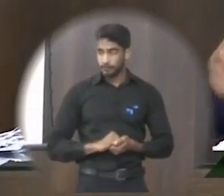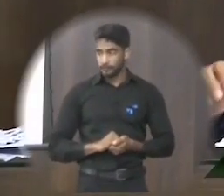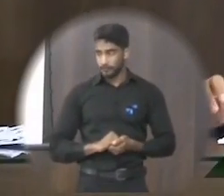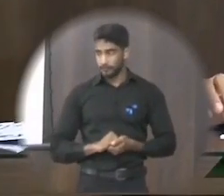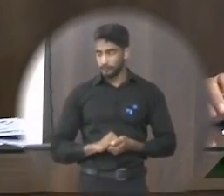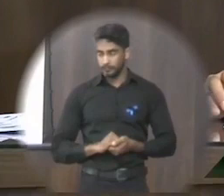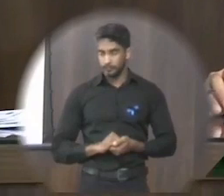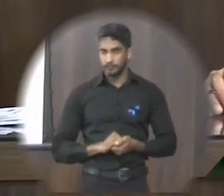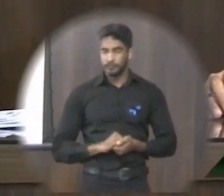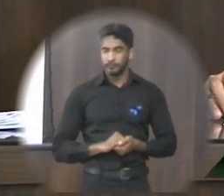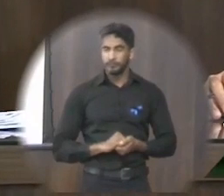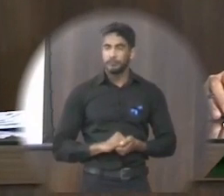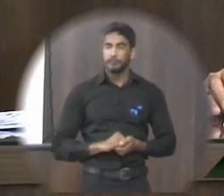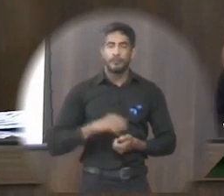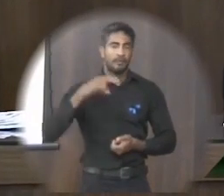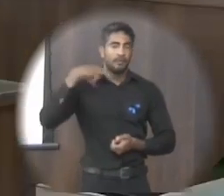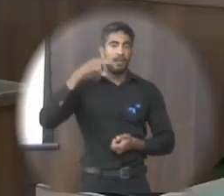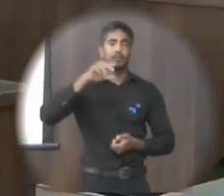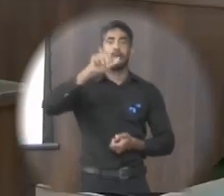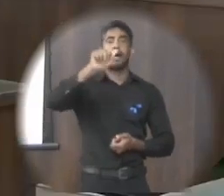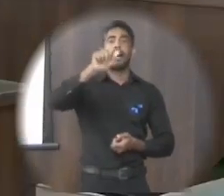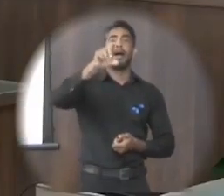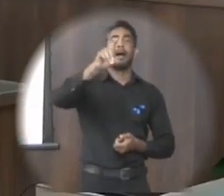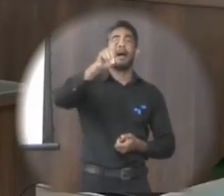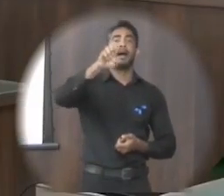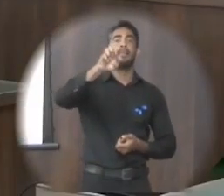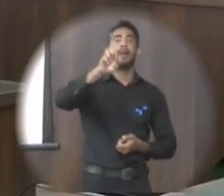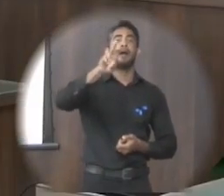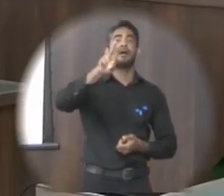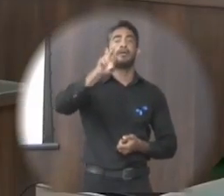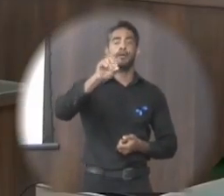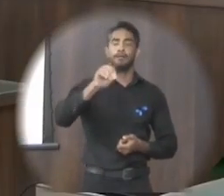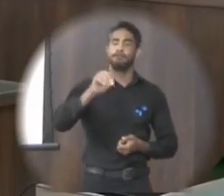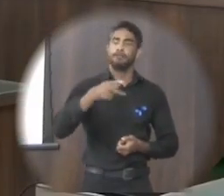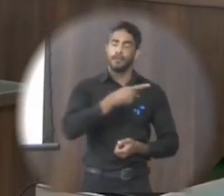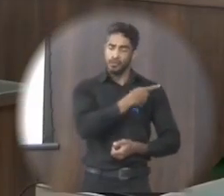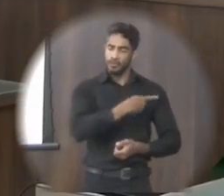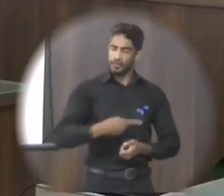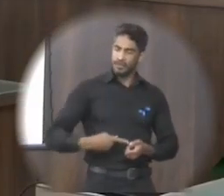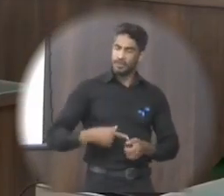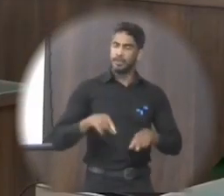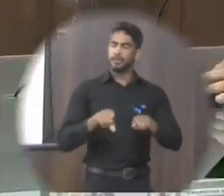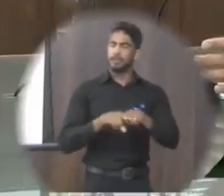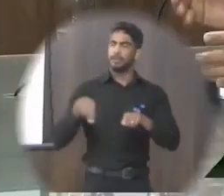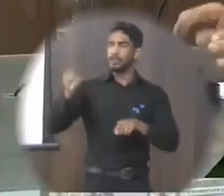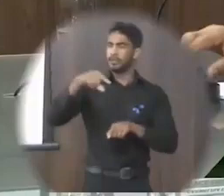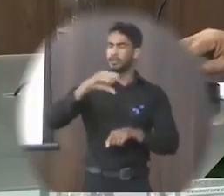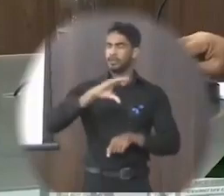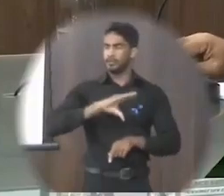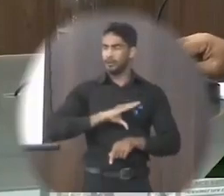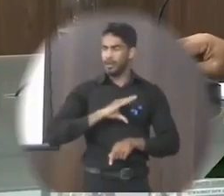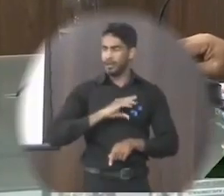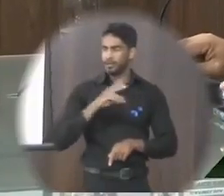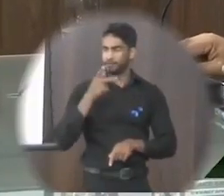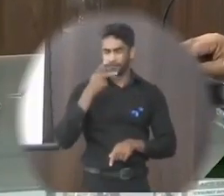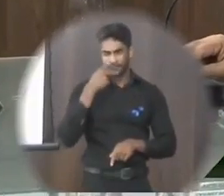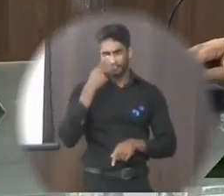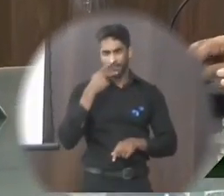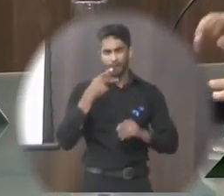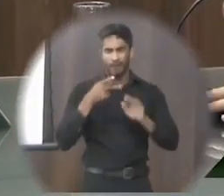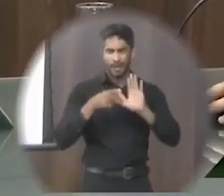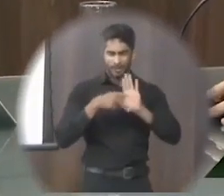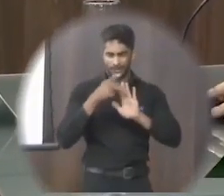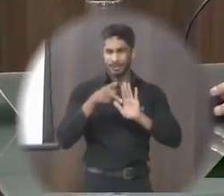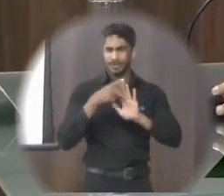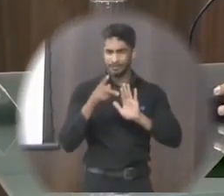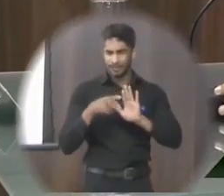A palavra, senhor presidente. Vereador Dauri, tem essa palavra. Senhor presidente, demais colegas. Eu só queria falar um pouco desse projeto que